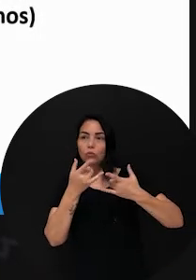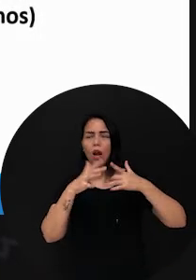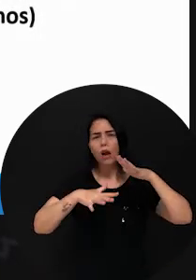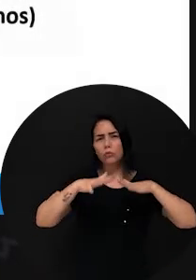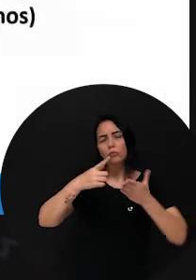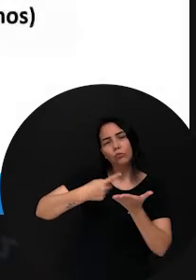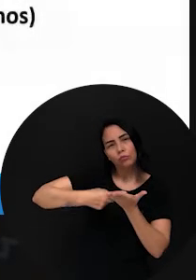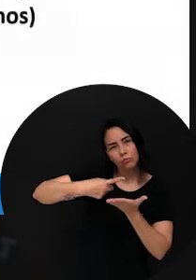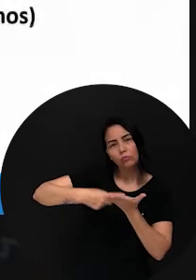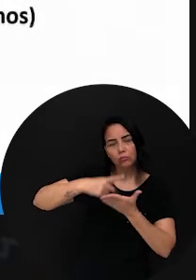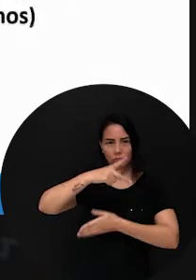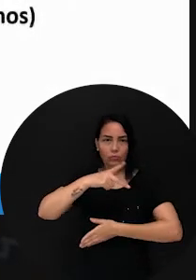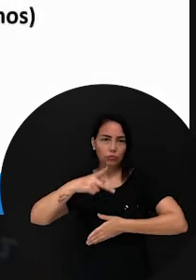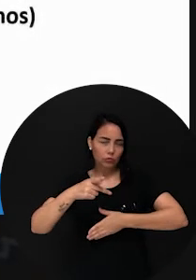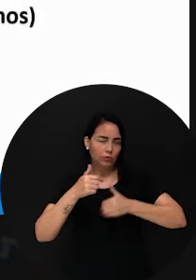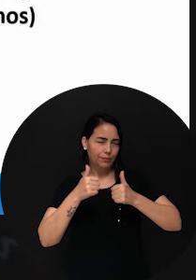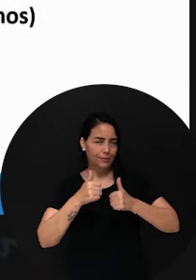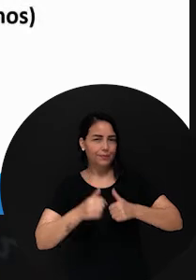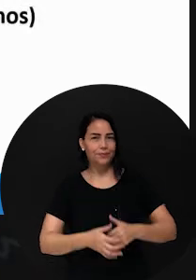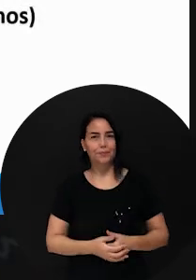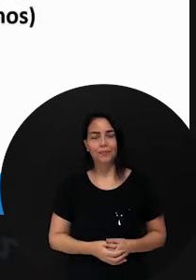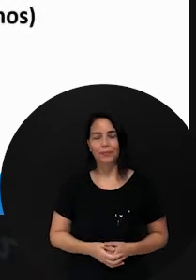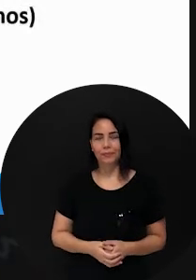os professores.